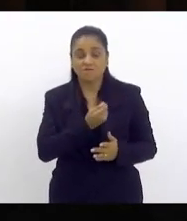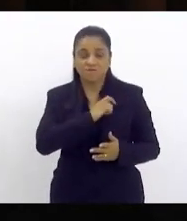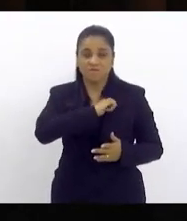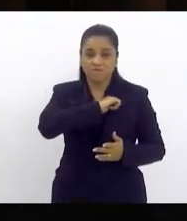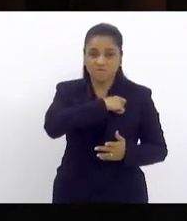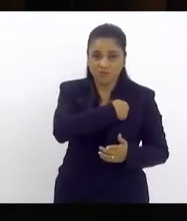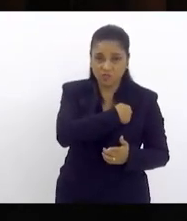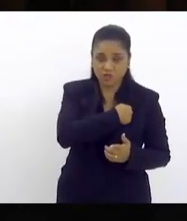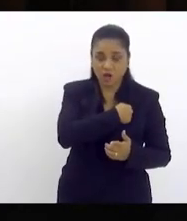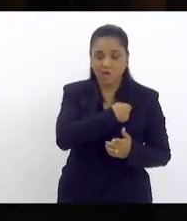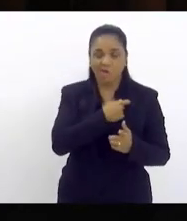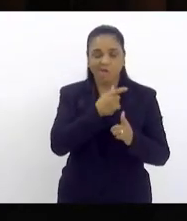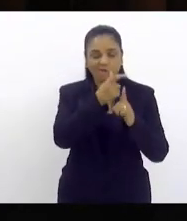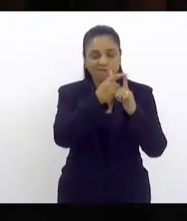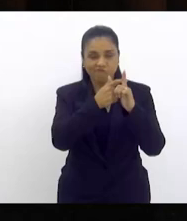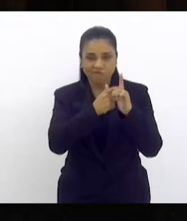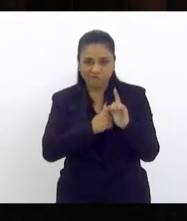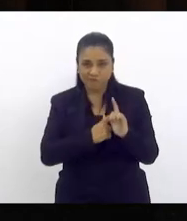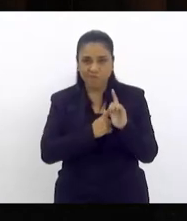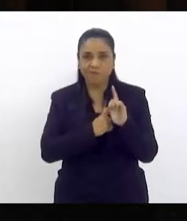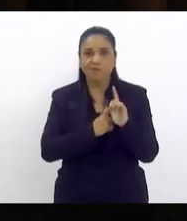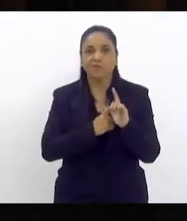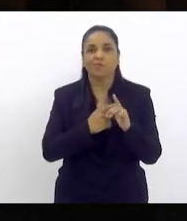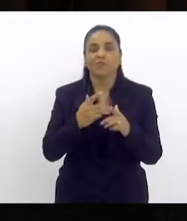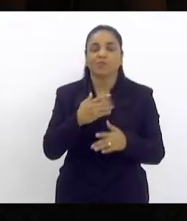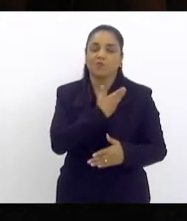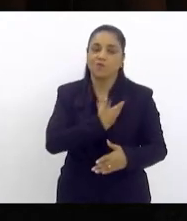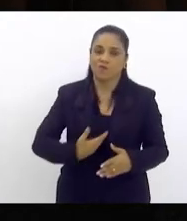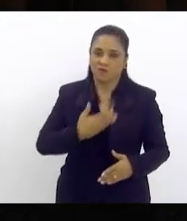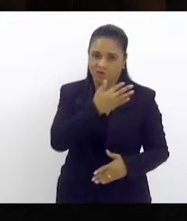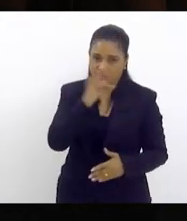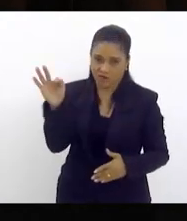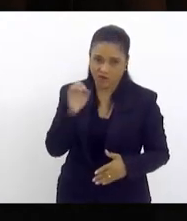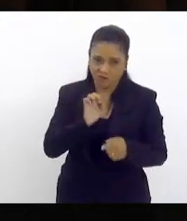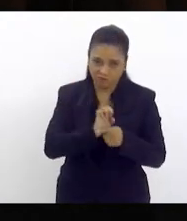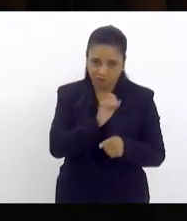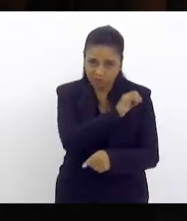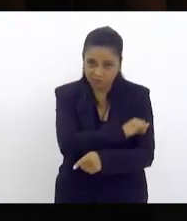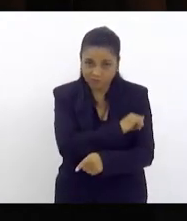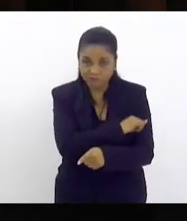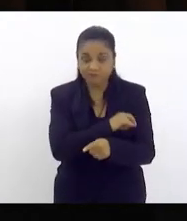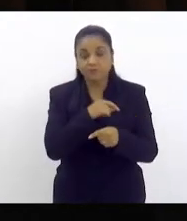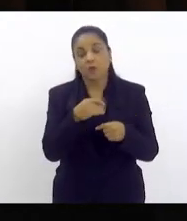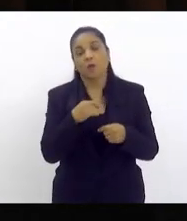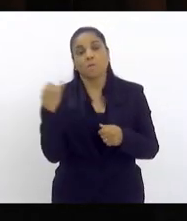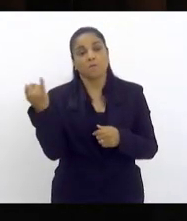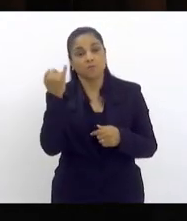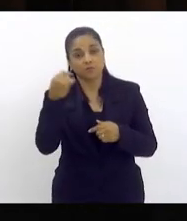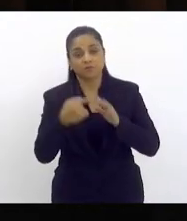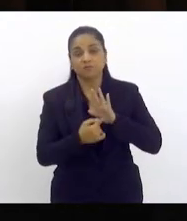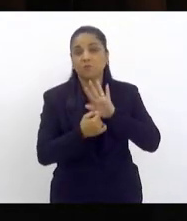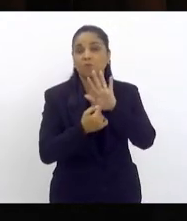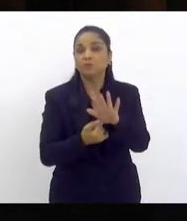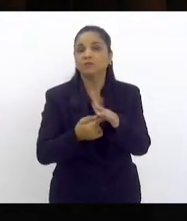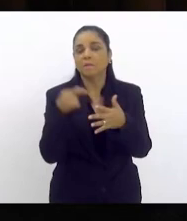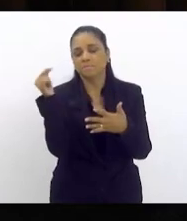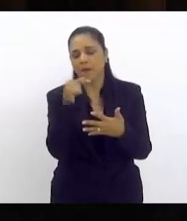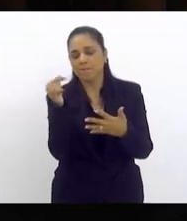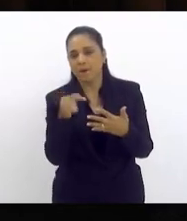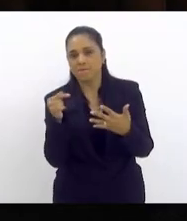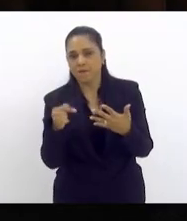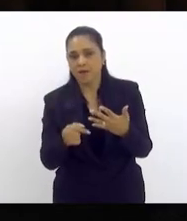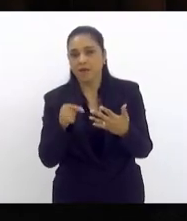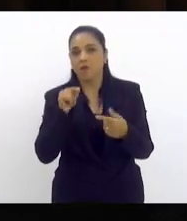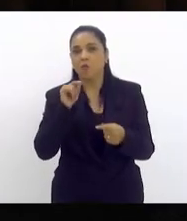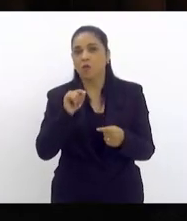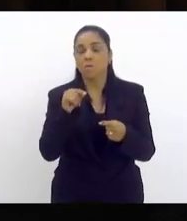do governo federal. Isso dito, é importante também trazer elementos que é por conta